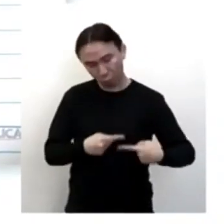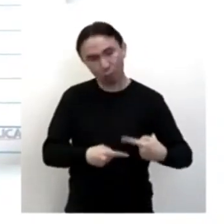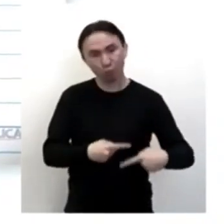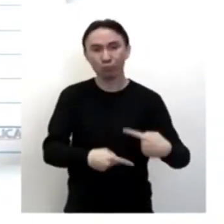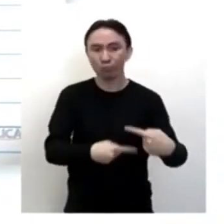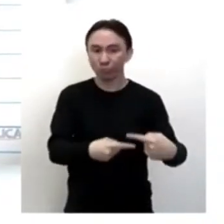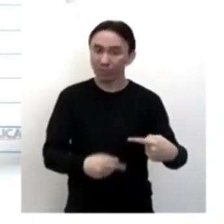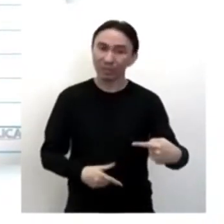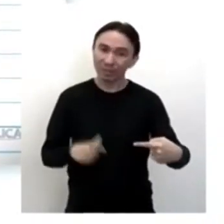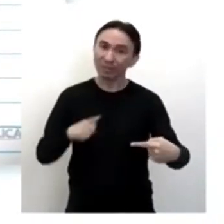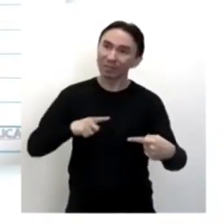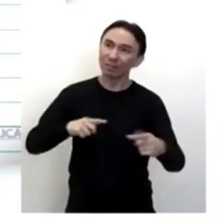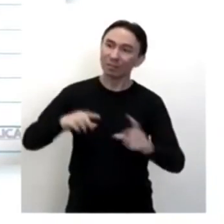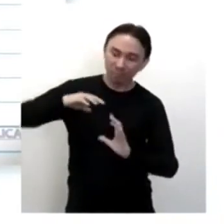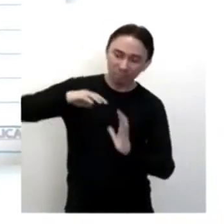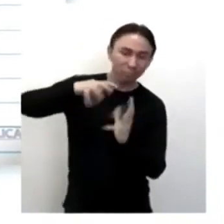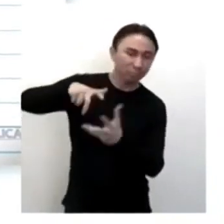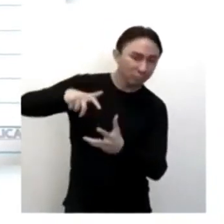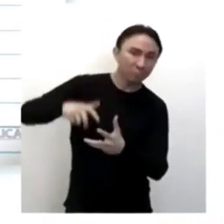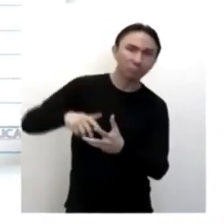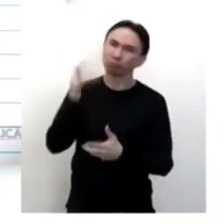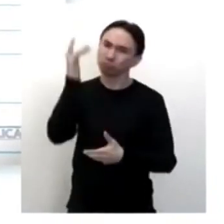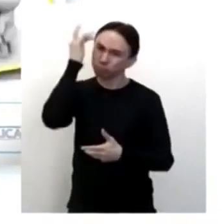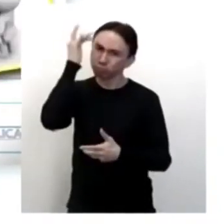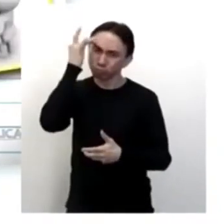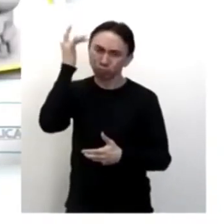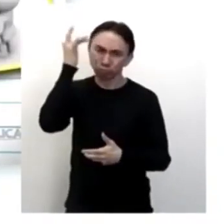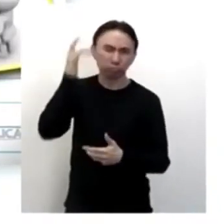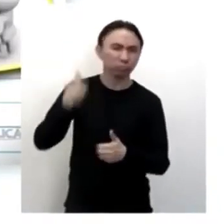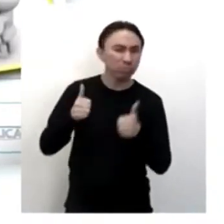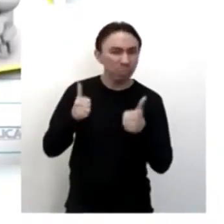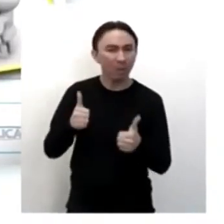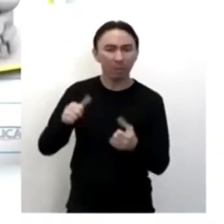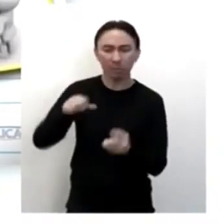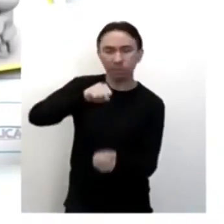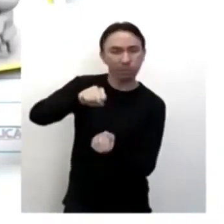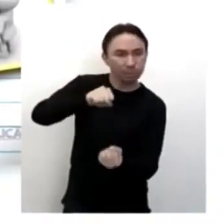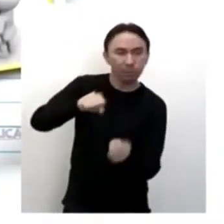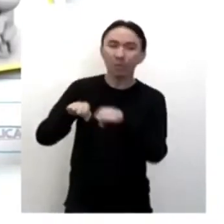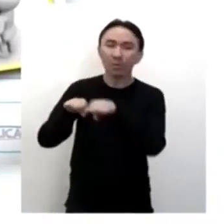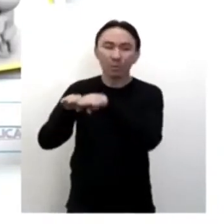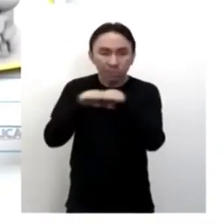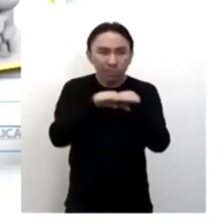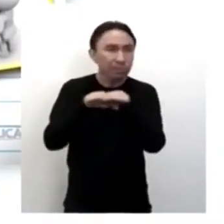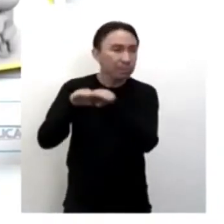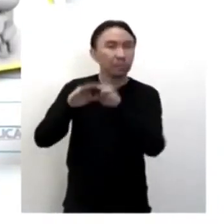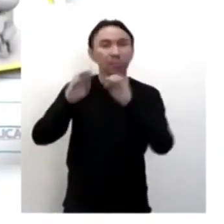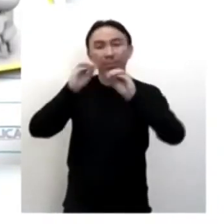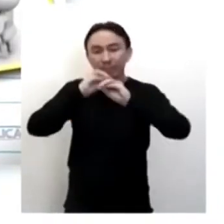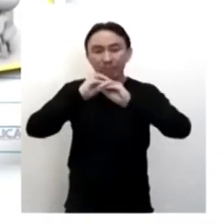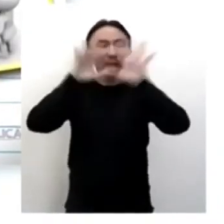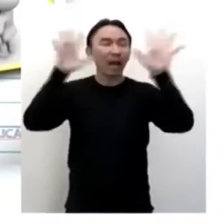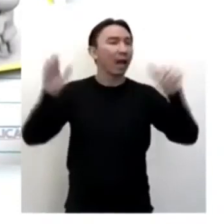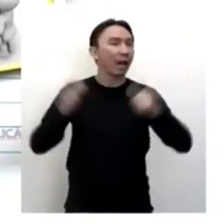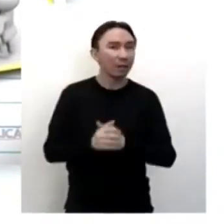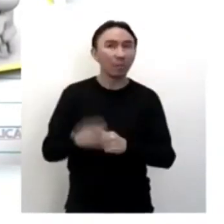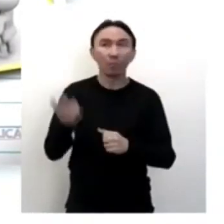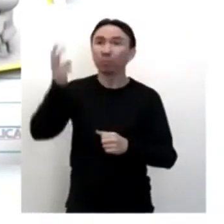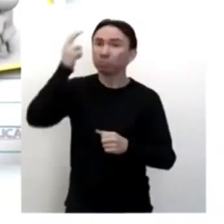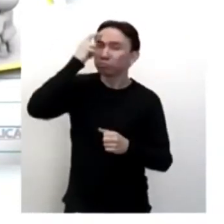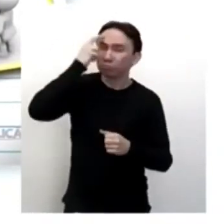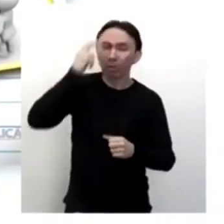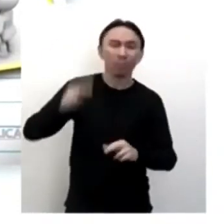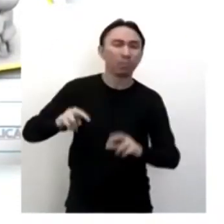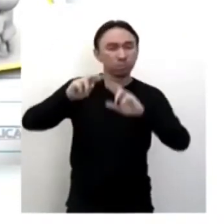um mundo onde haja padrões de consumo conscientes, um mundo de maior equidade, transparência, com diversidade cultural e ambiental,